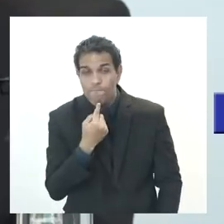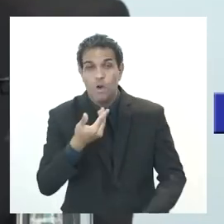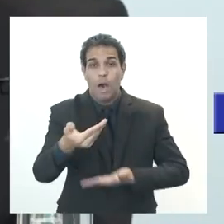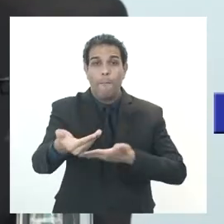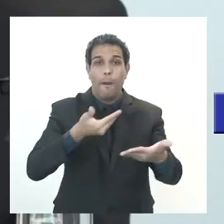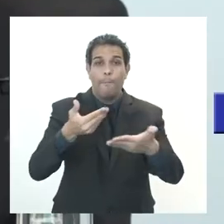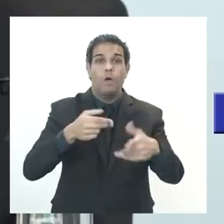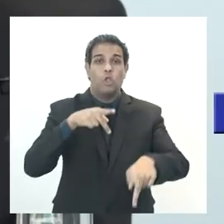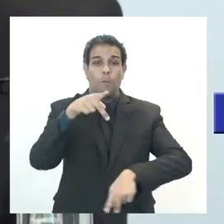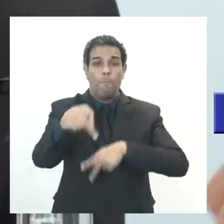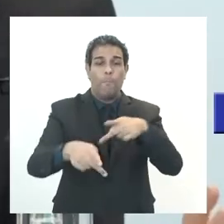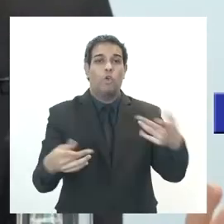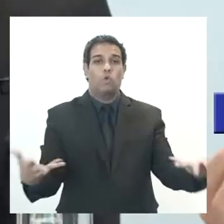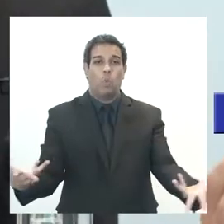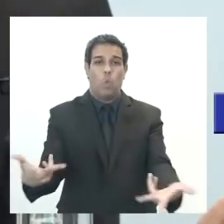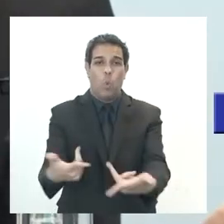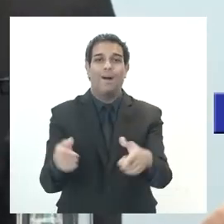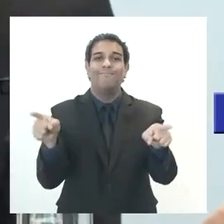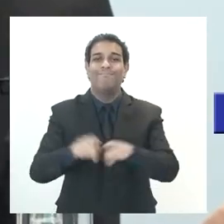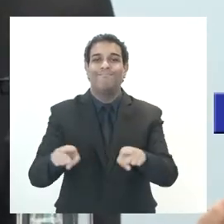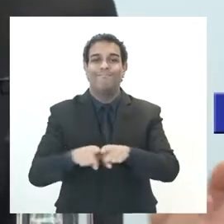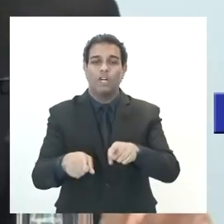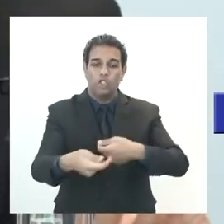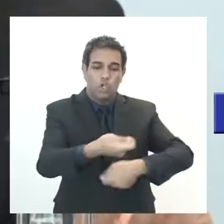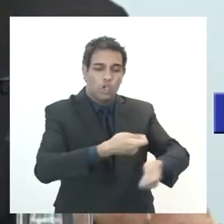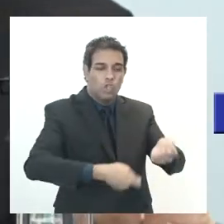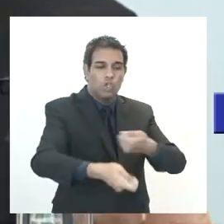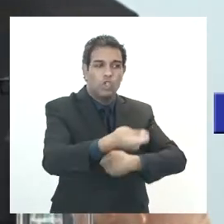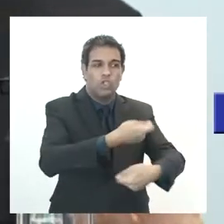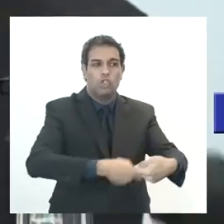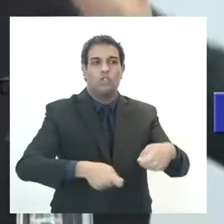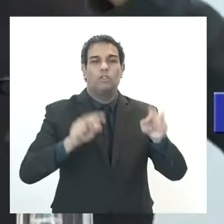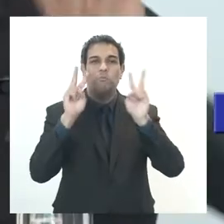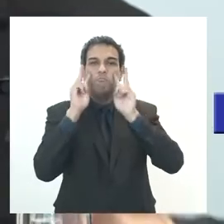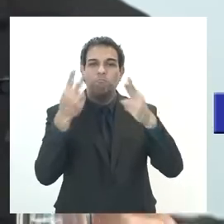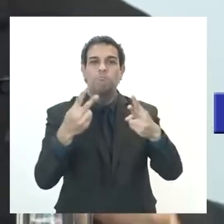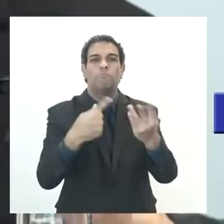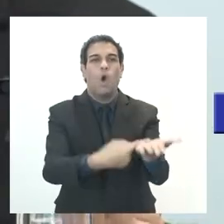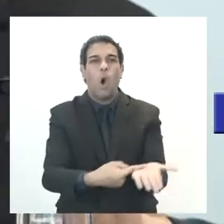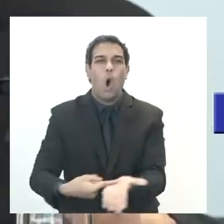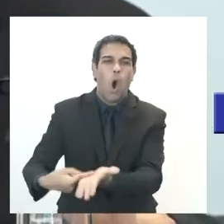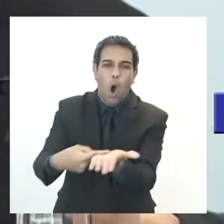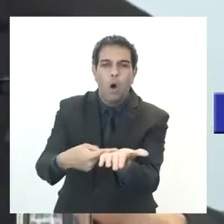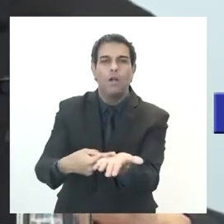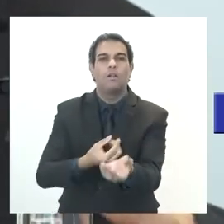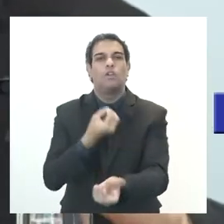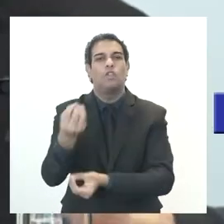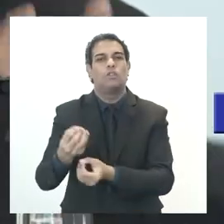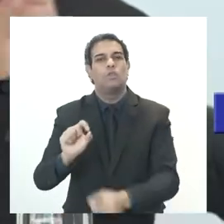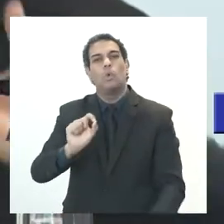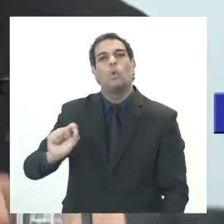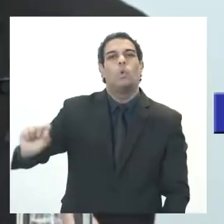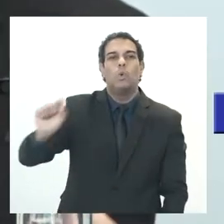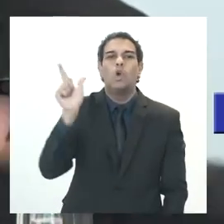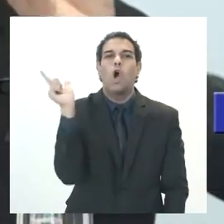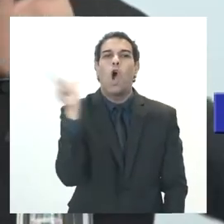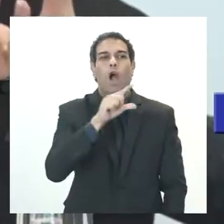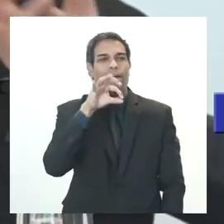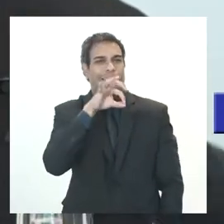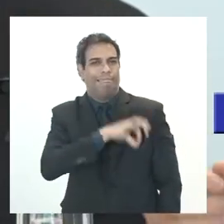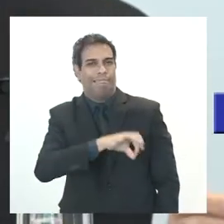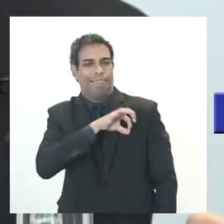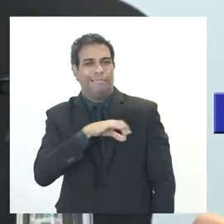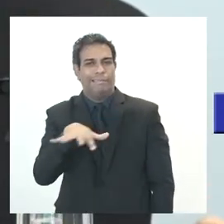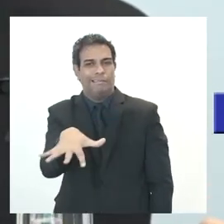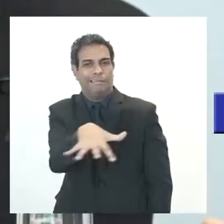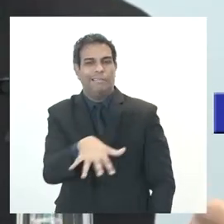população é você ter essa administração o que contrabalance o que você ganha nas áreas